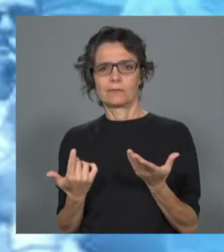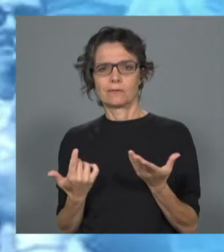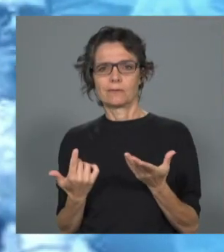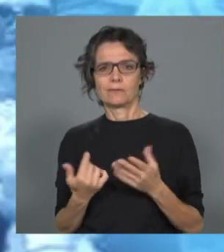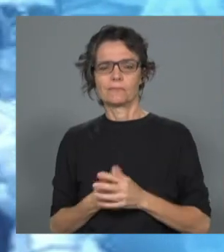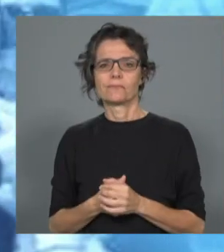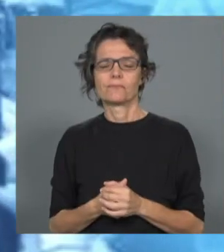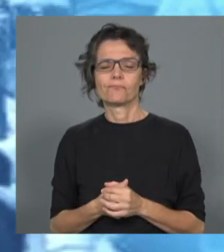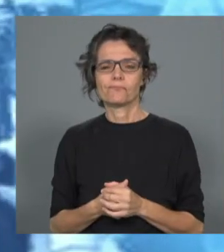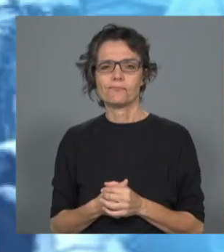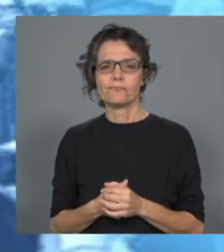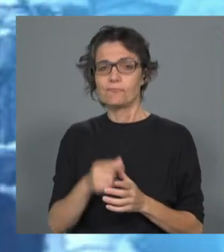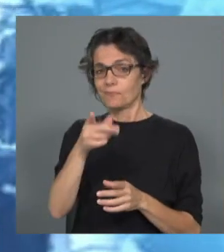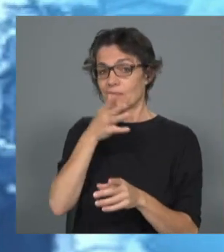foi